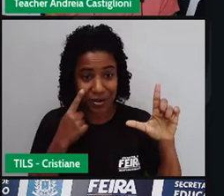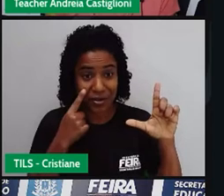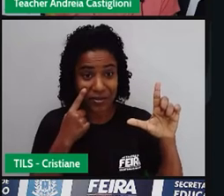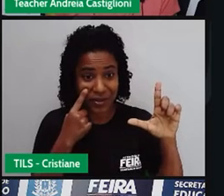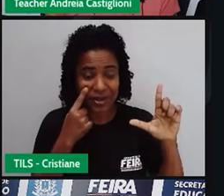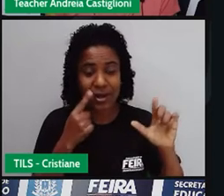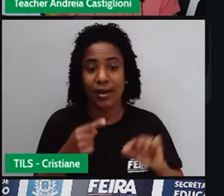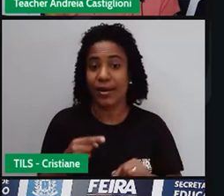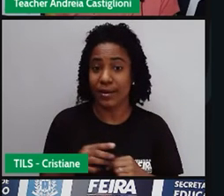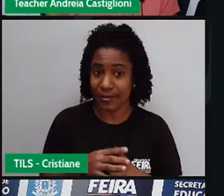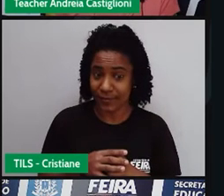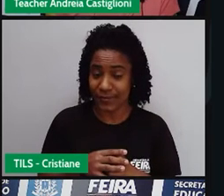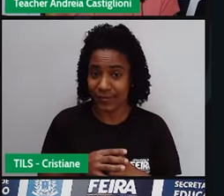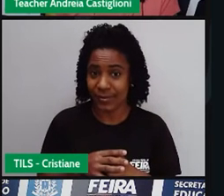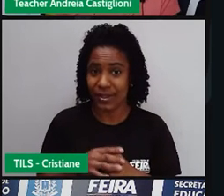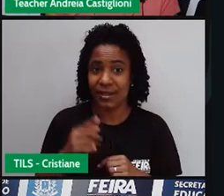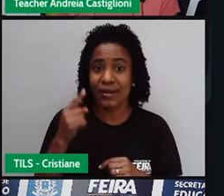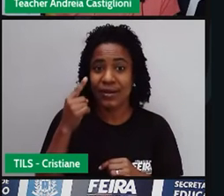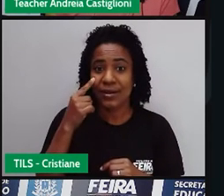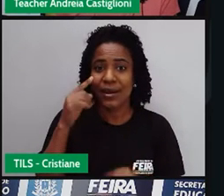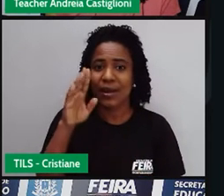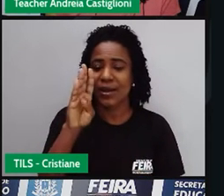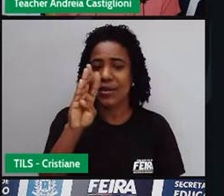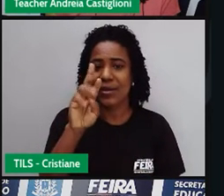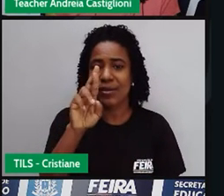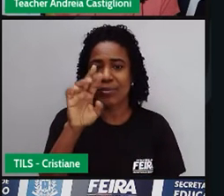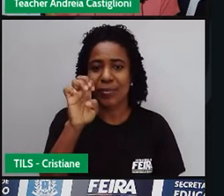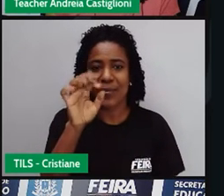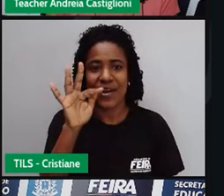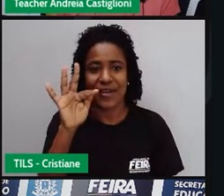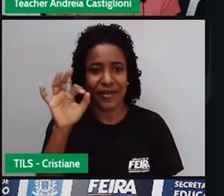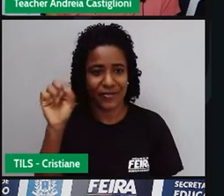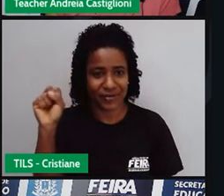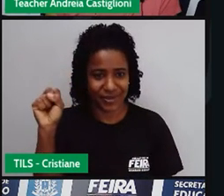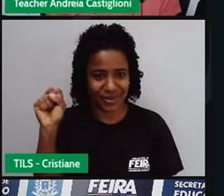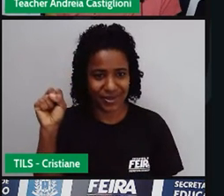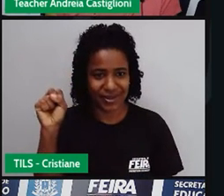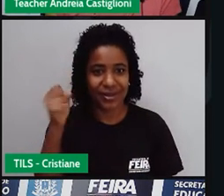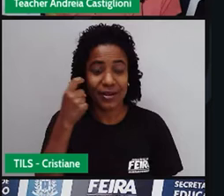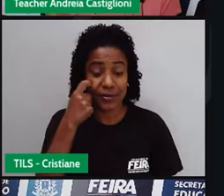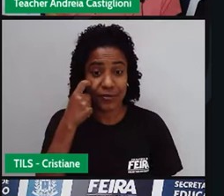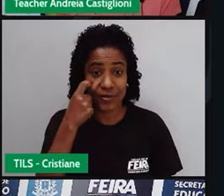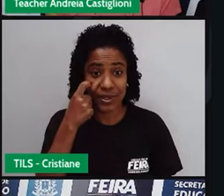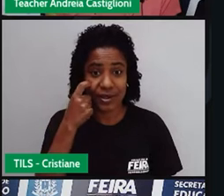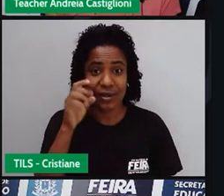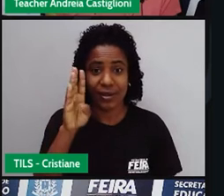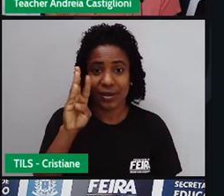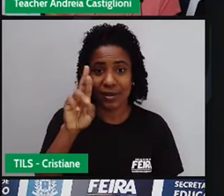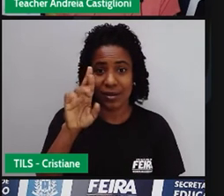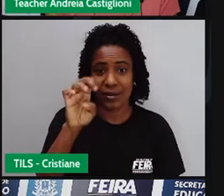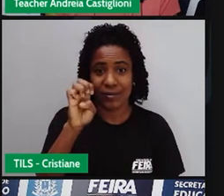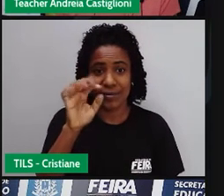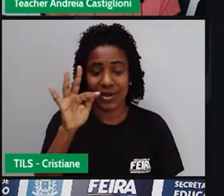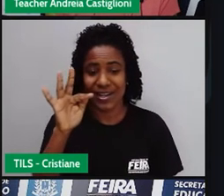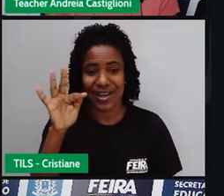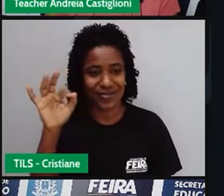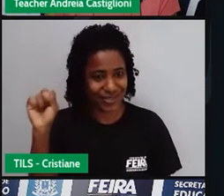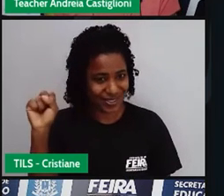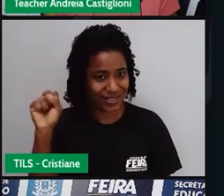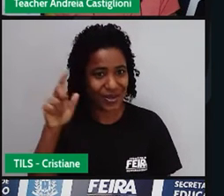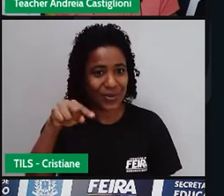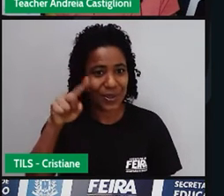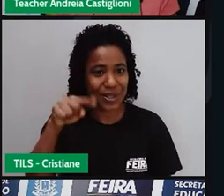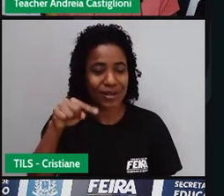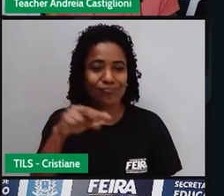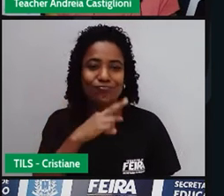pode ver né então bridges switches bridges Bridge Tom é o que uma cueca